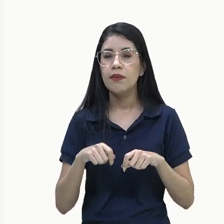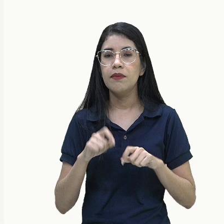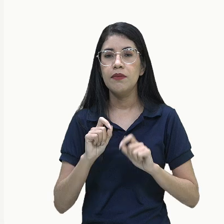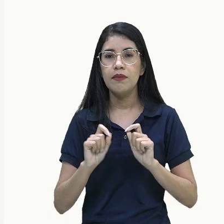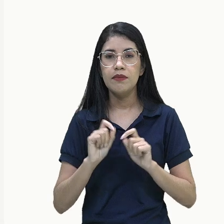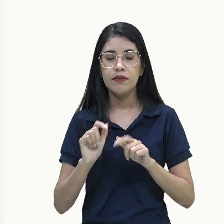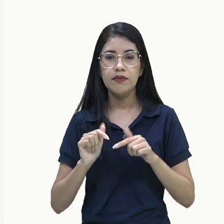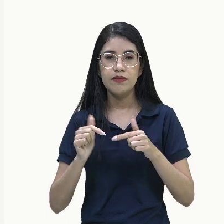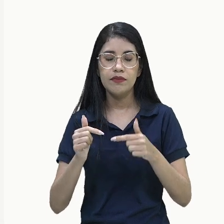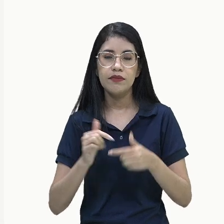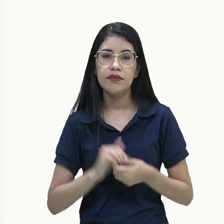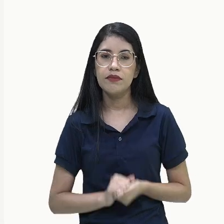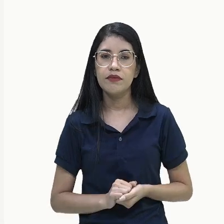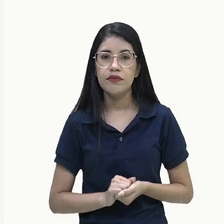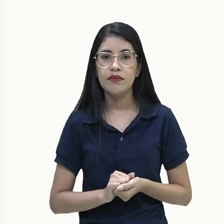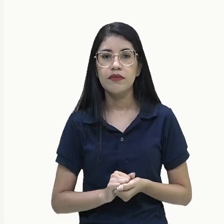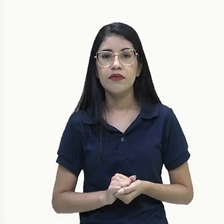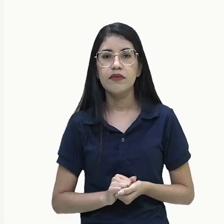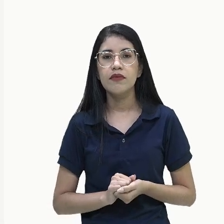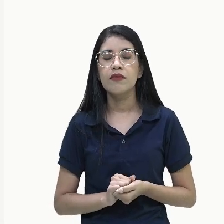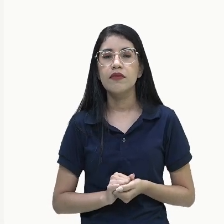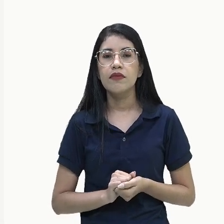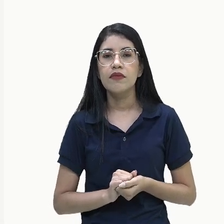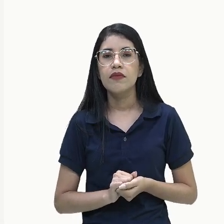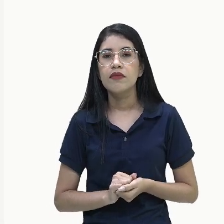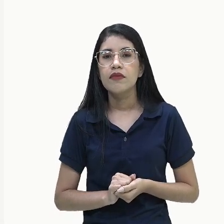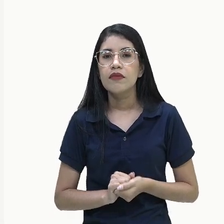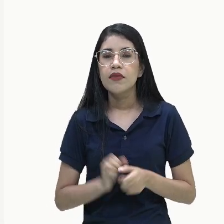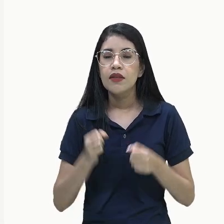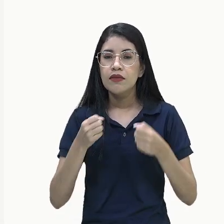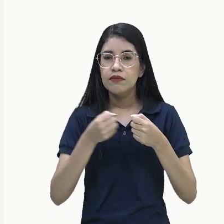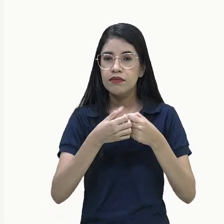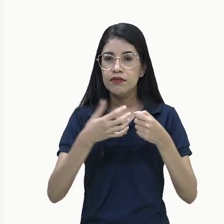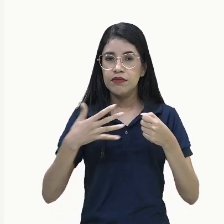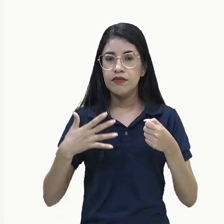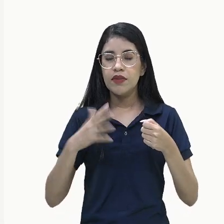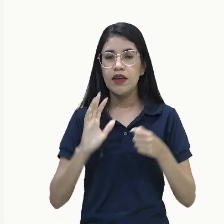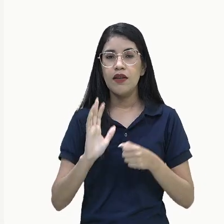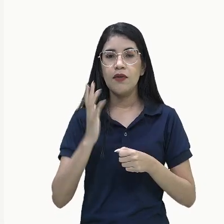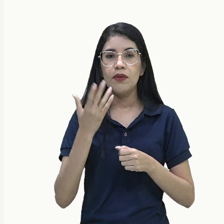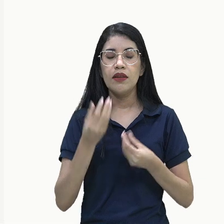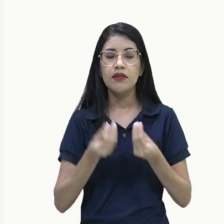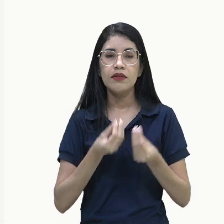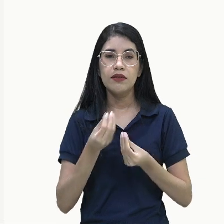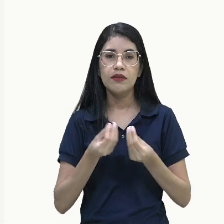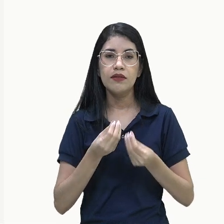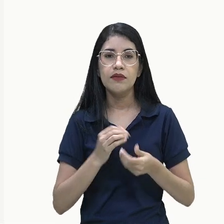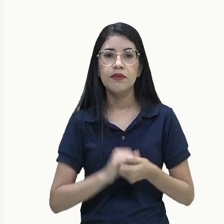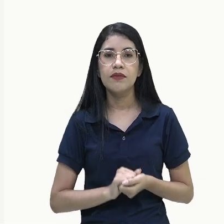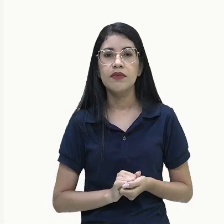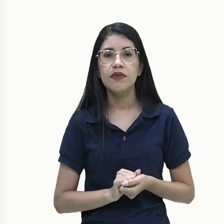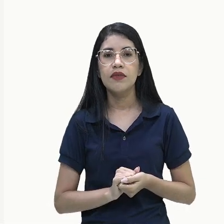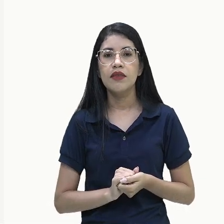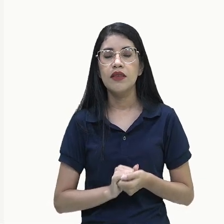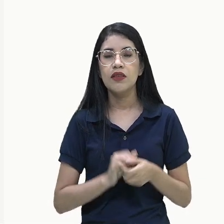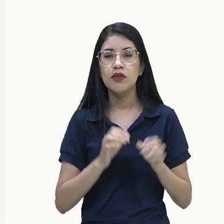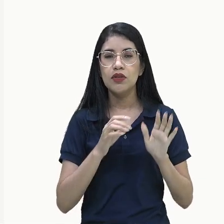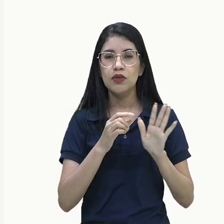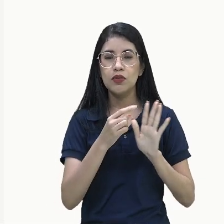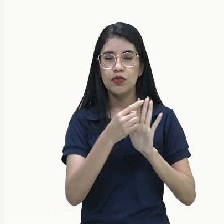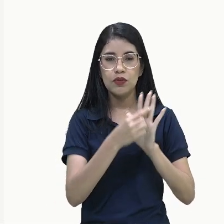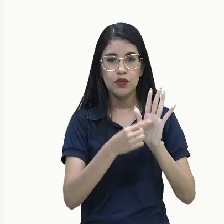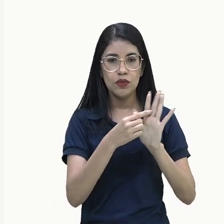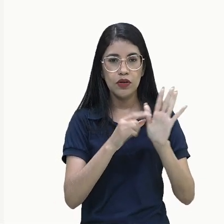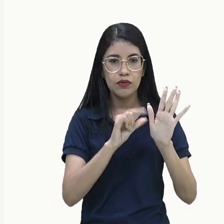químicas que vão fazer com que essa transmissão do impulso nervoso ocorra entre os neurônios, que são